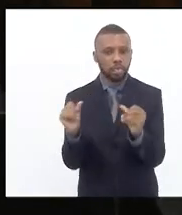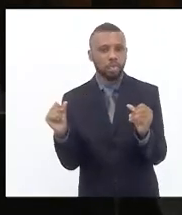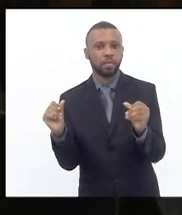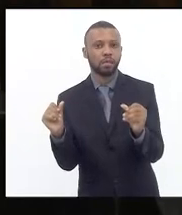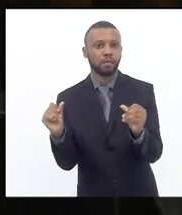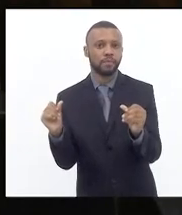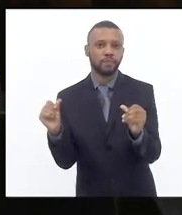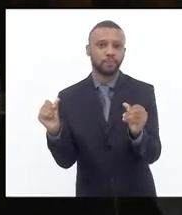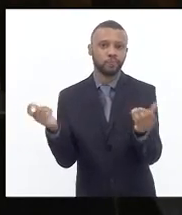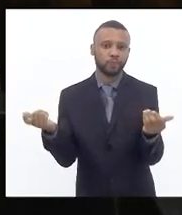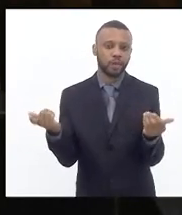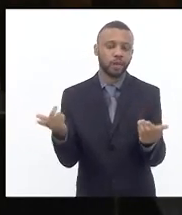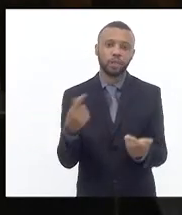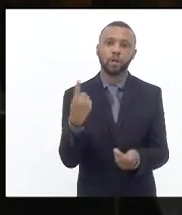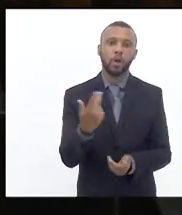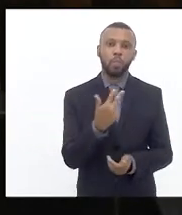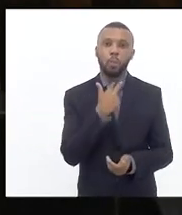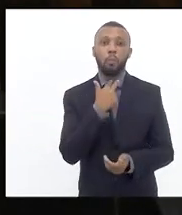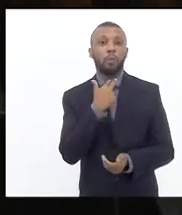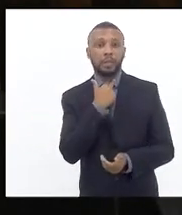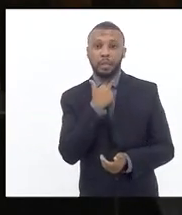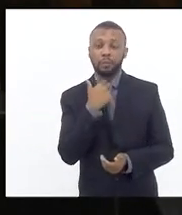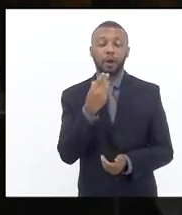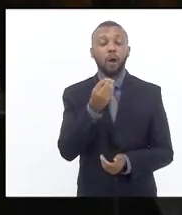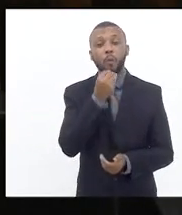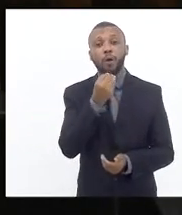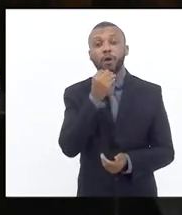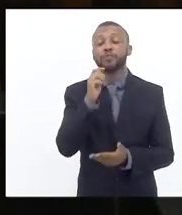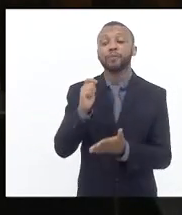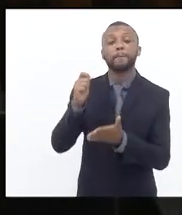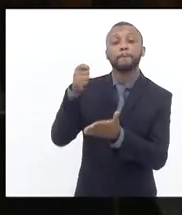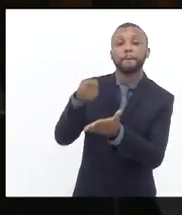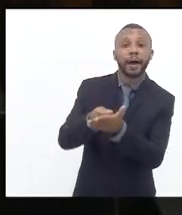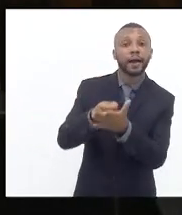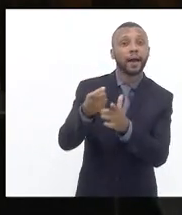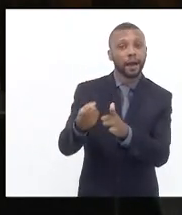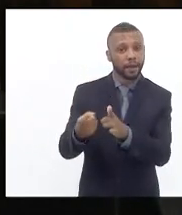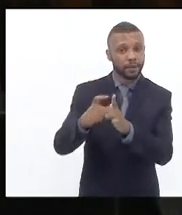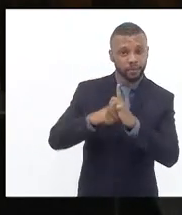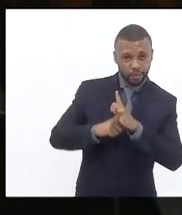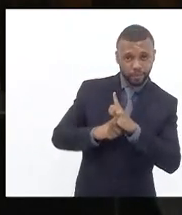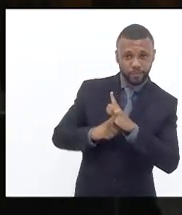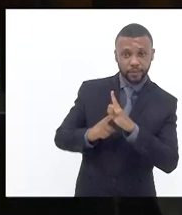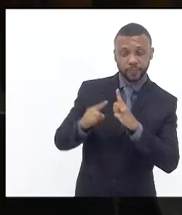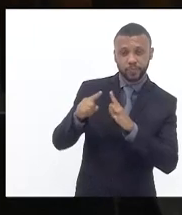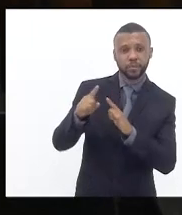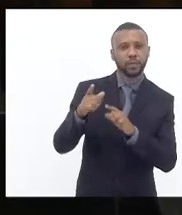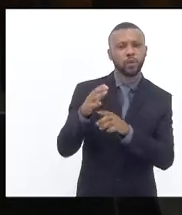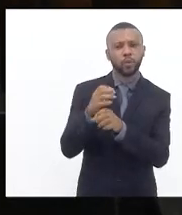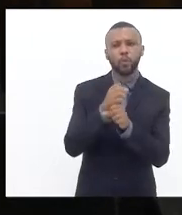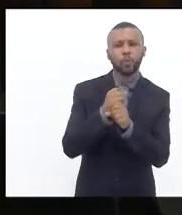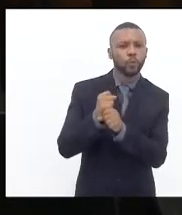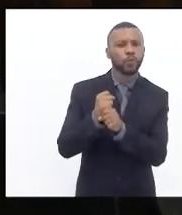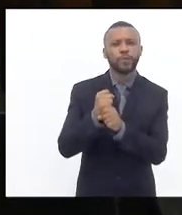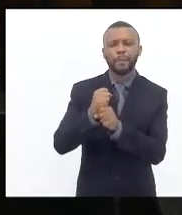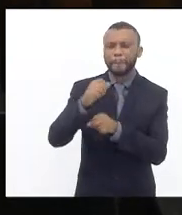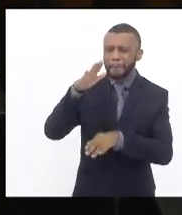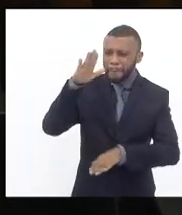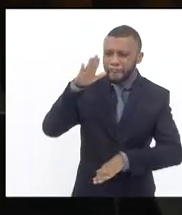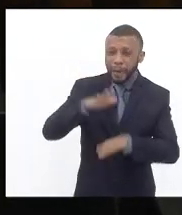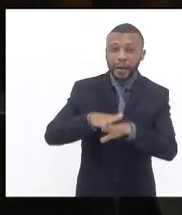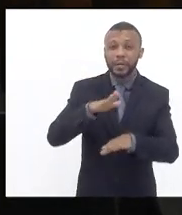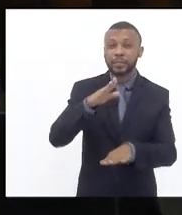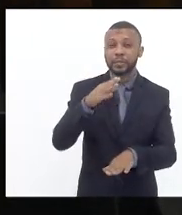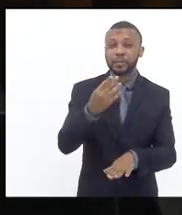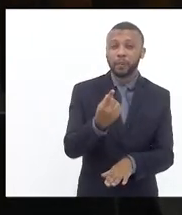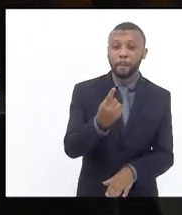possibilidades Deputado Dionísio de pagar o serviço da dívida uma dívida de mais de uma centena de milhão